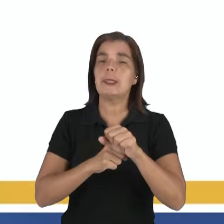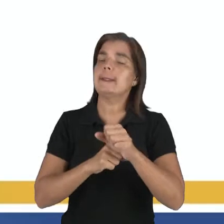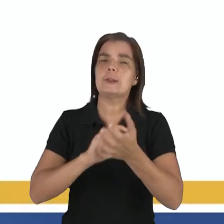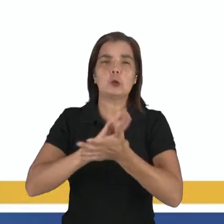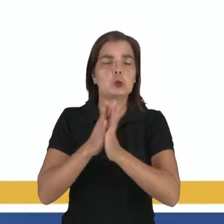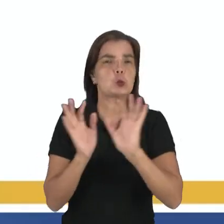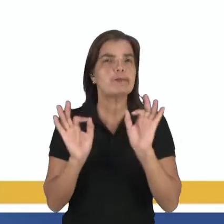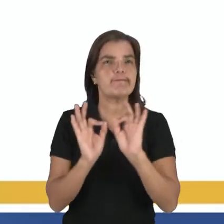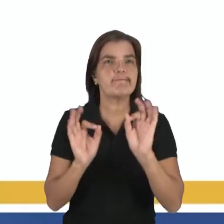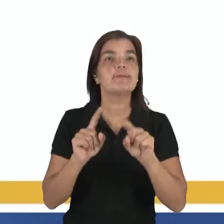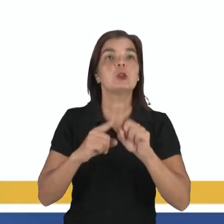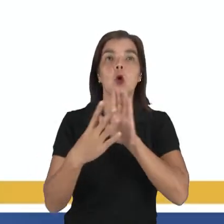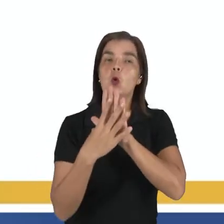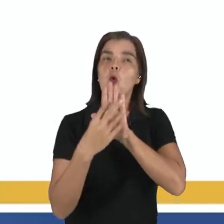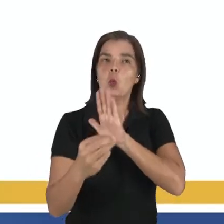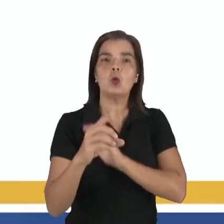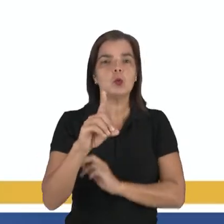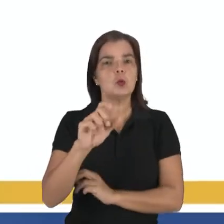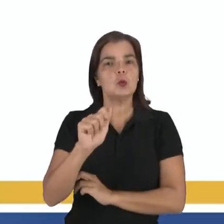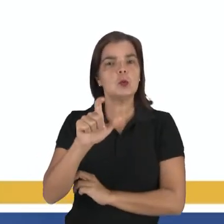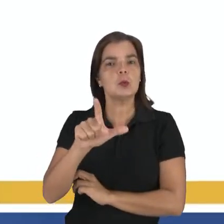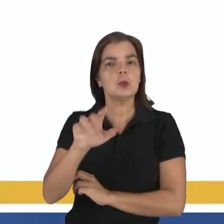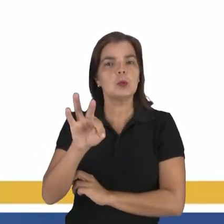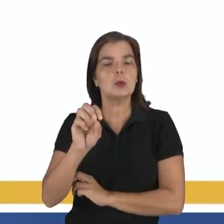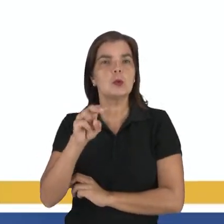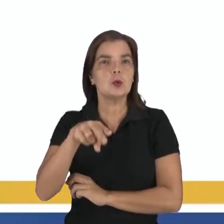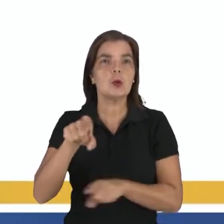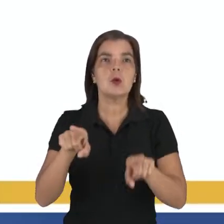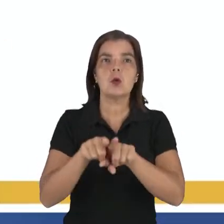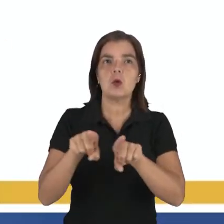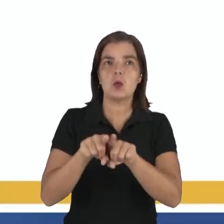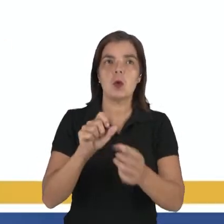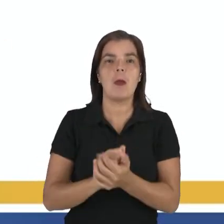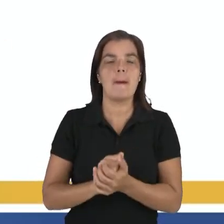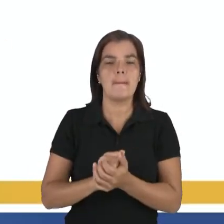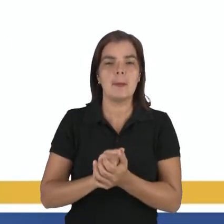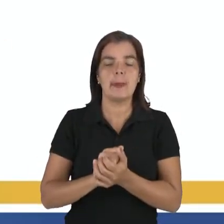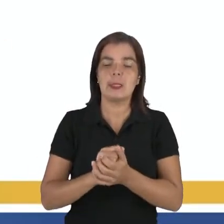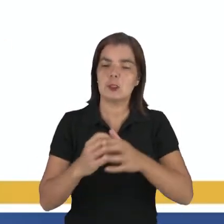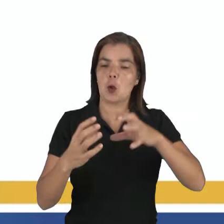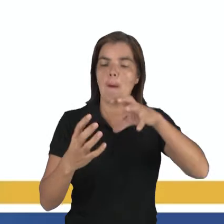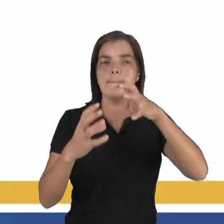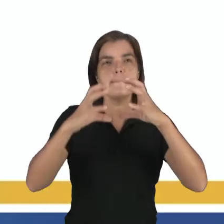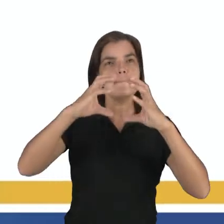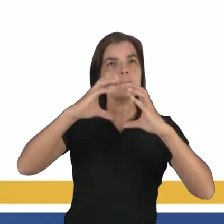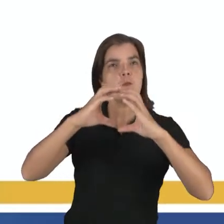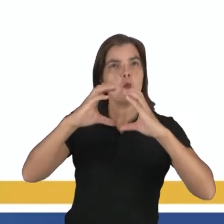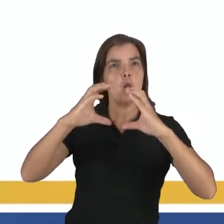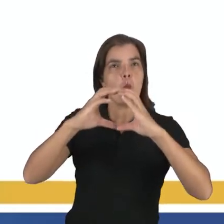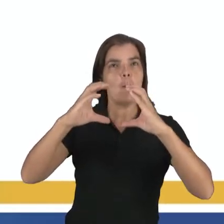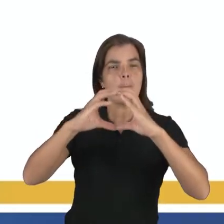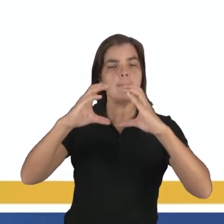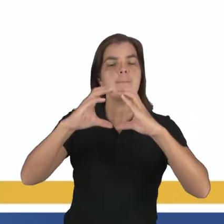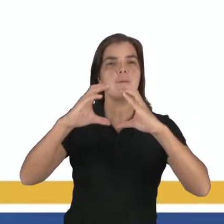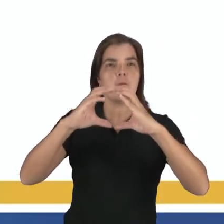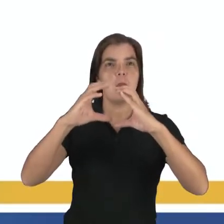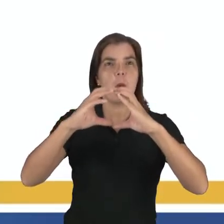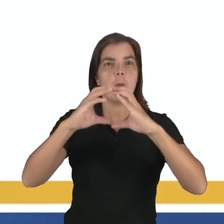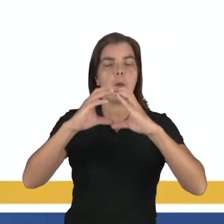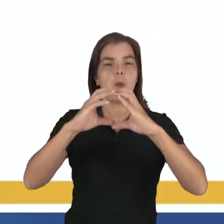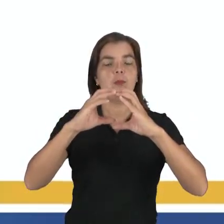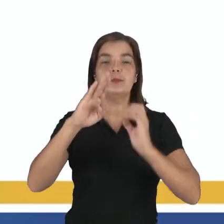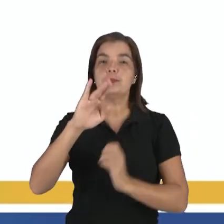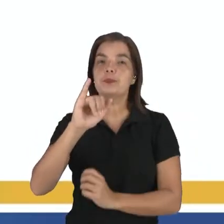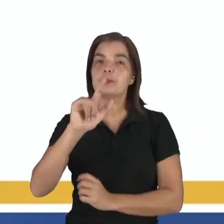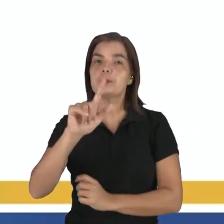indestrutíveis. Então, o modelo dele é conhecido como bola de bilhar. Então, aqui está o modelo atômico de